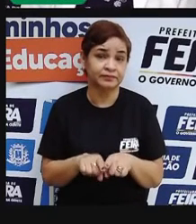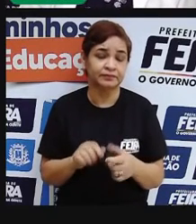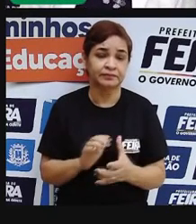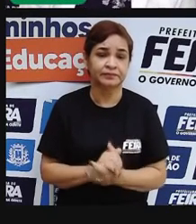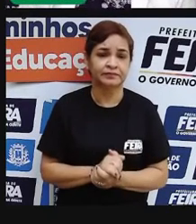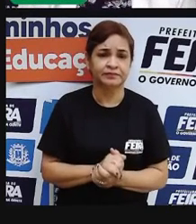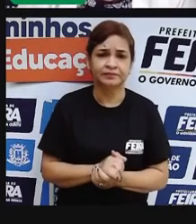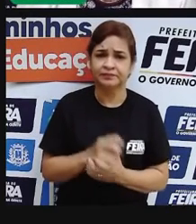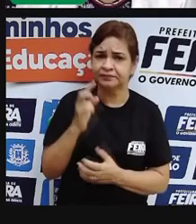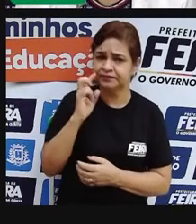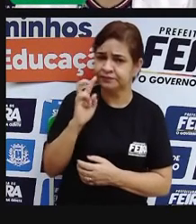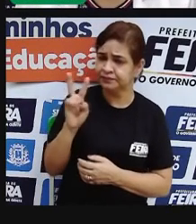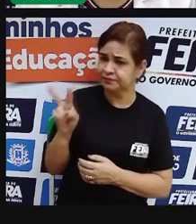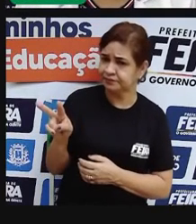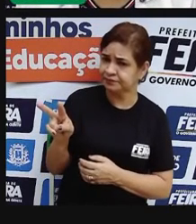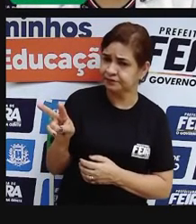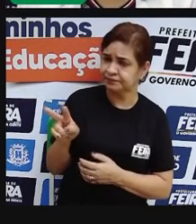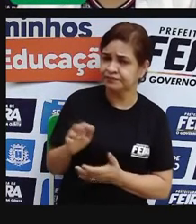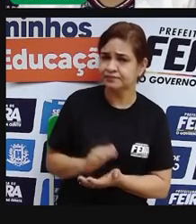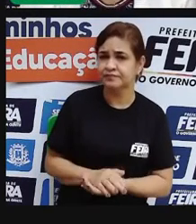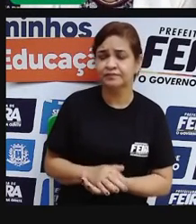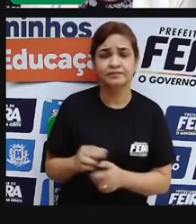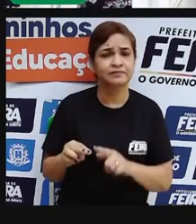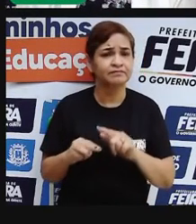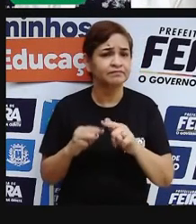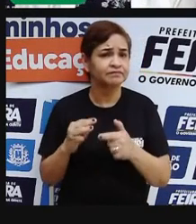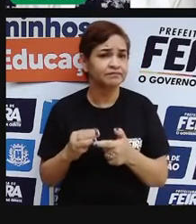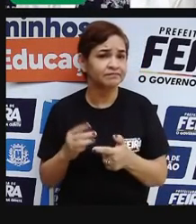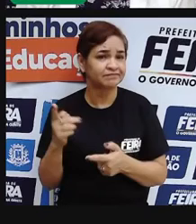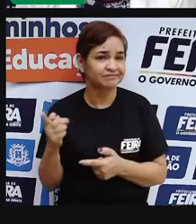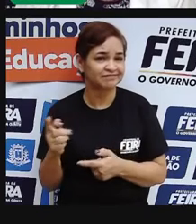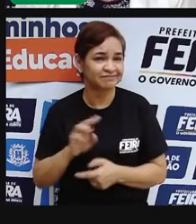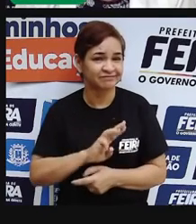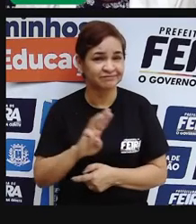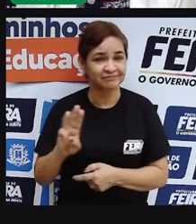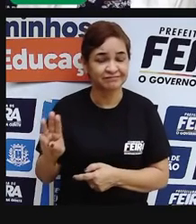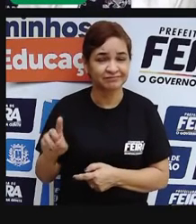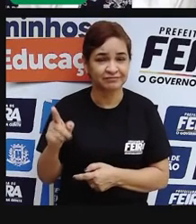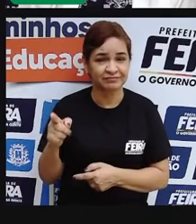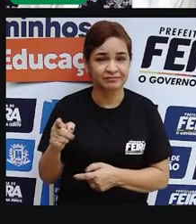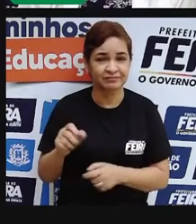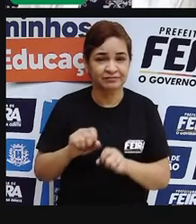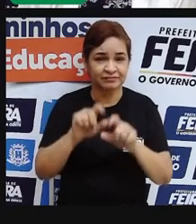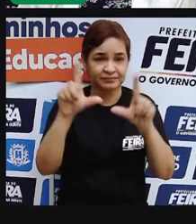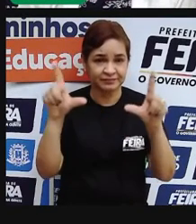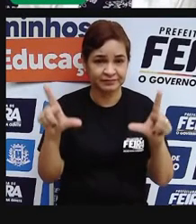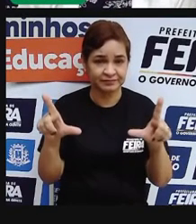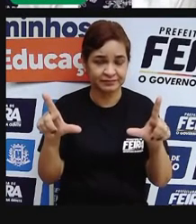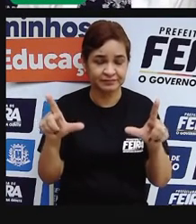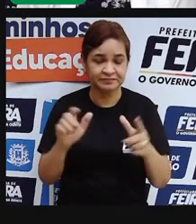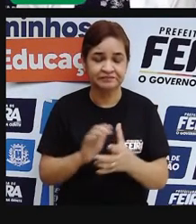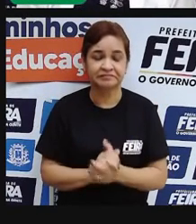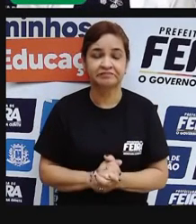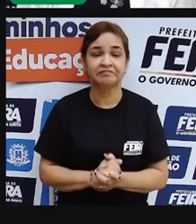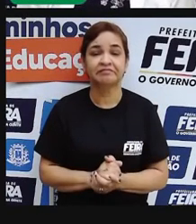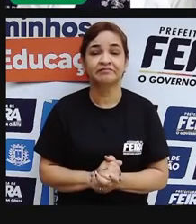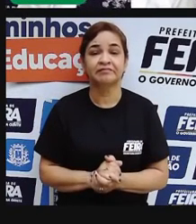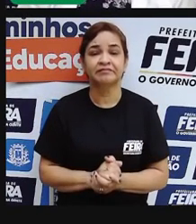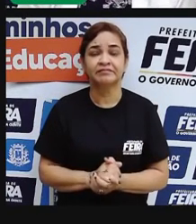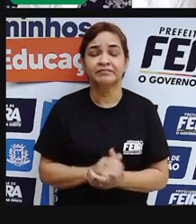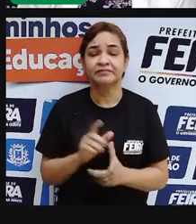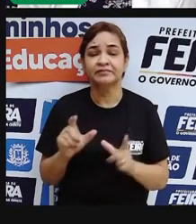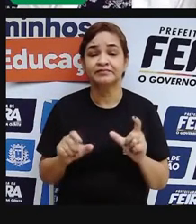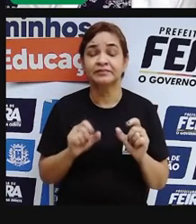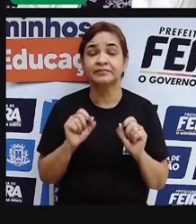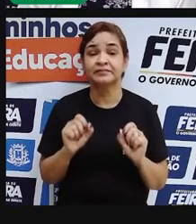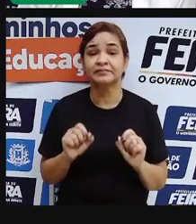e essa imagem Ela é bem interessante e ela está no site do plenarinho né da Assembleia Legislativa e ela